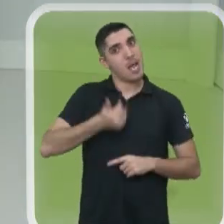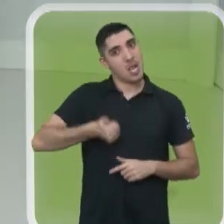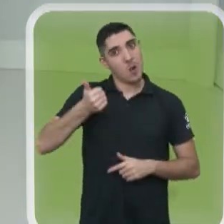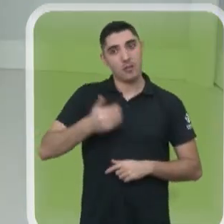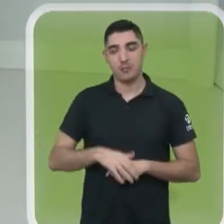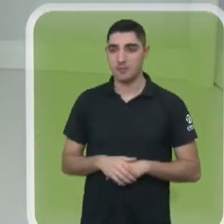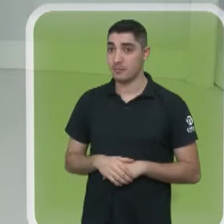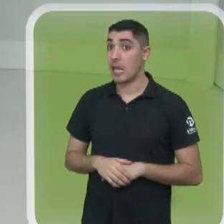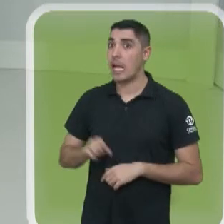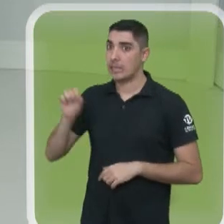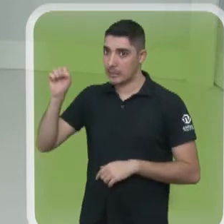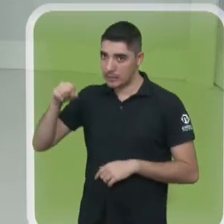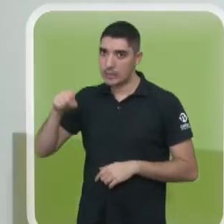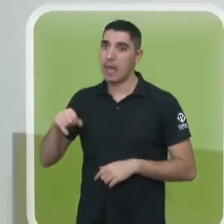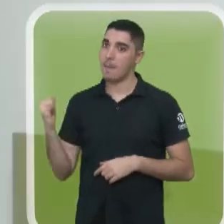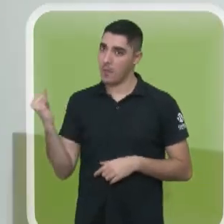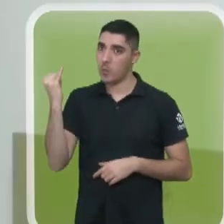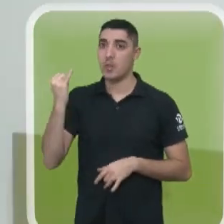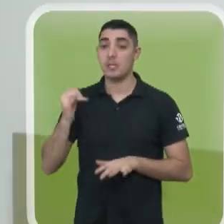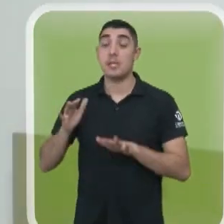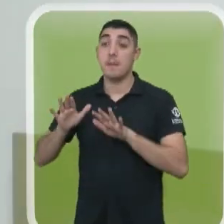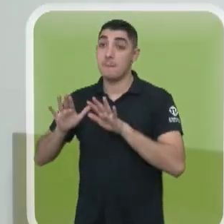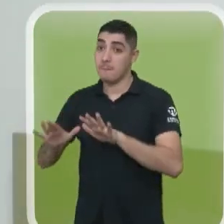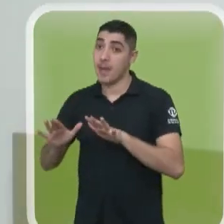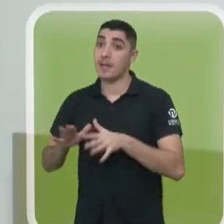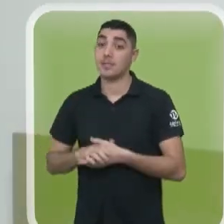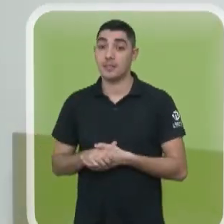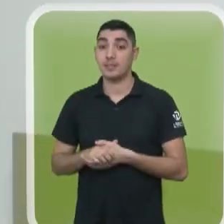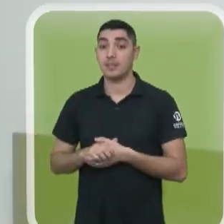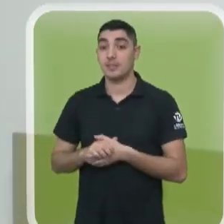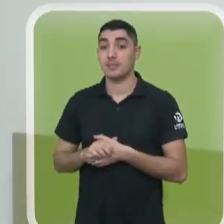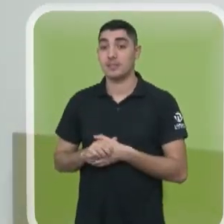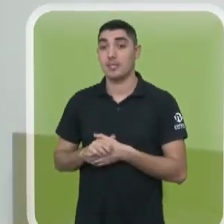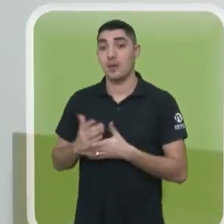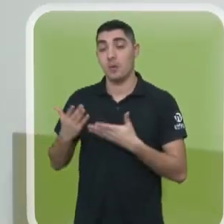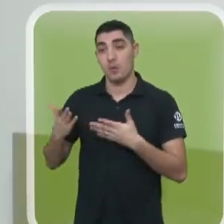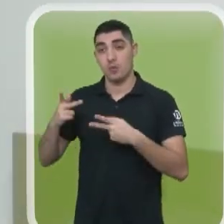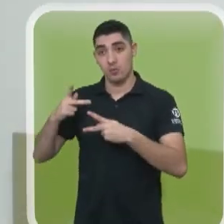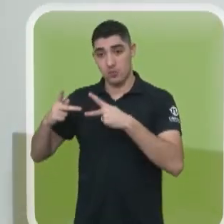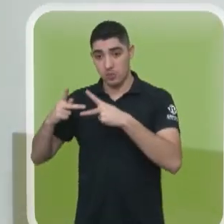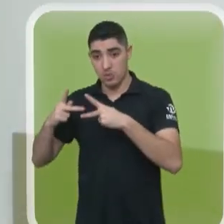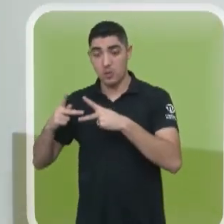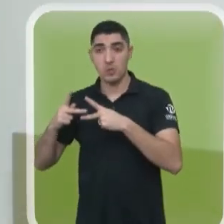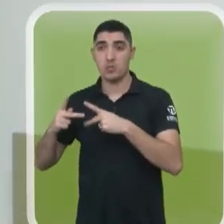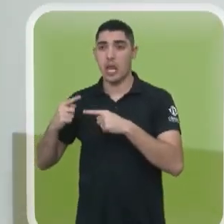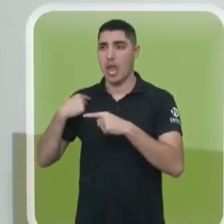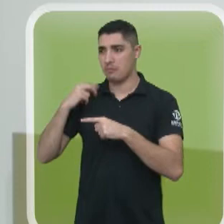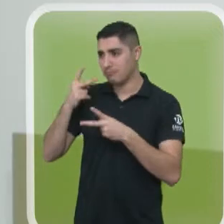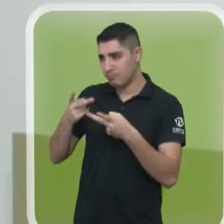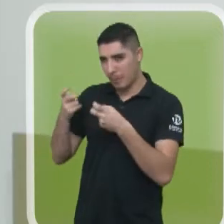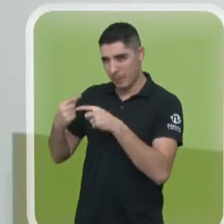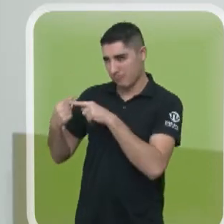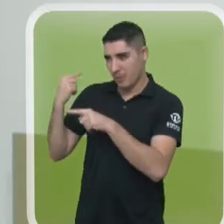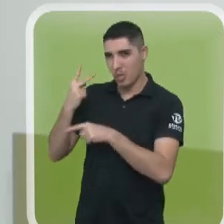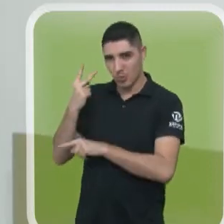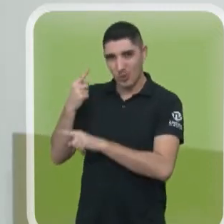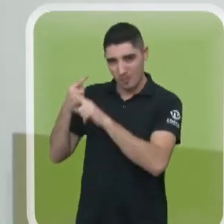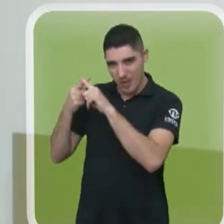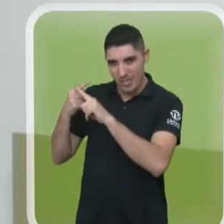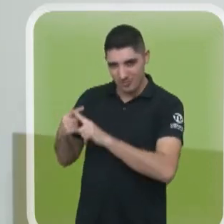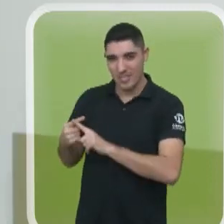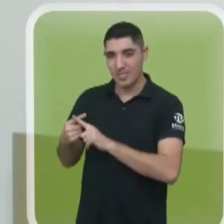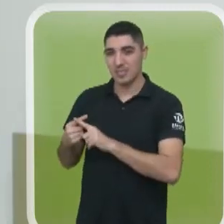é importante mas assim é o São José a julgar pelas últimas partidas é e a julgar também